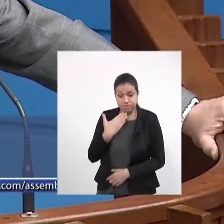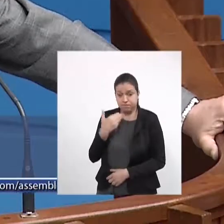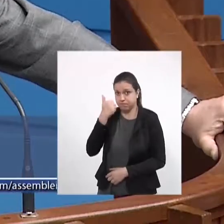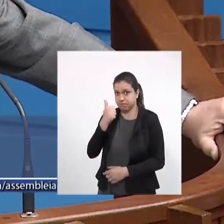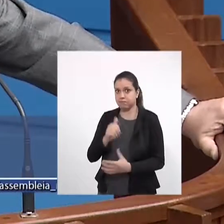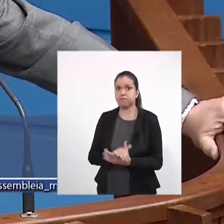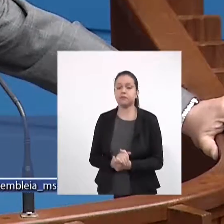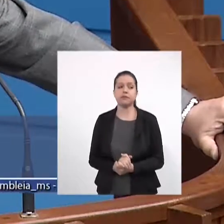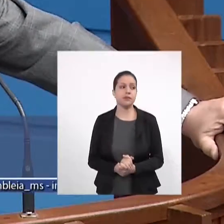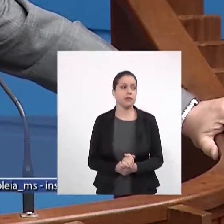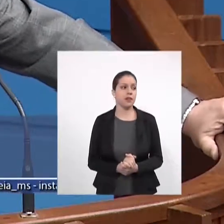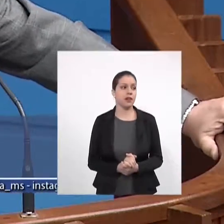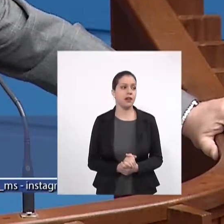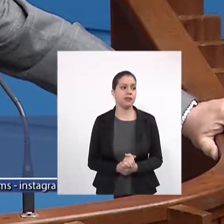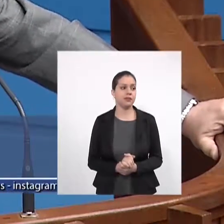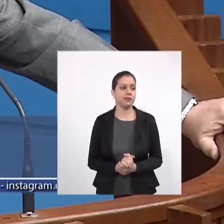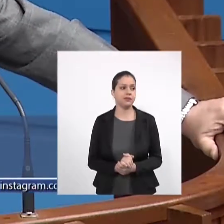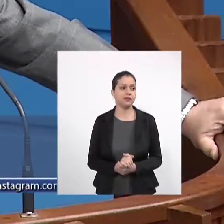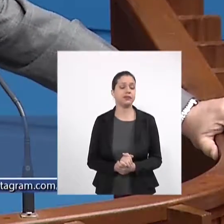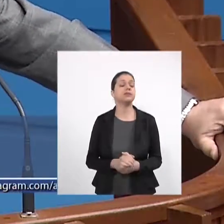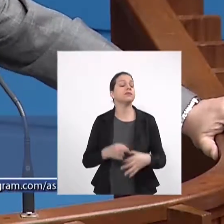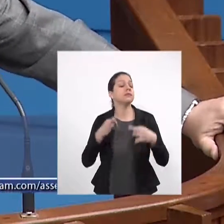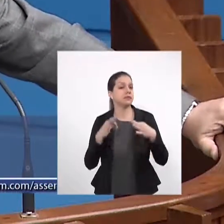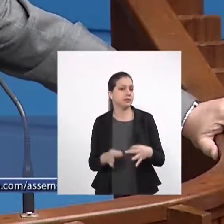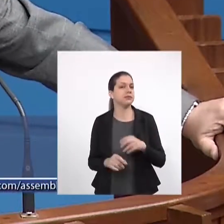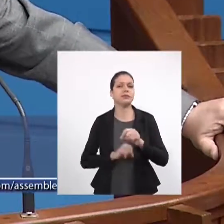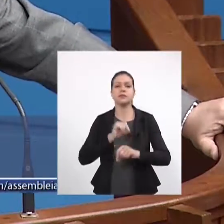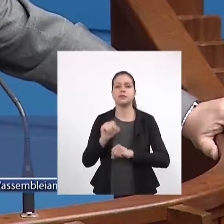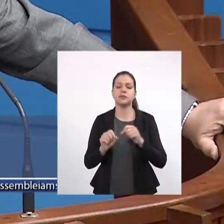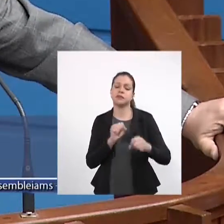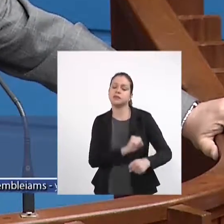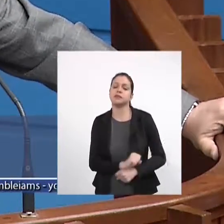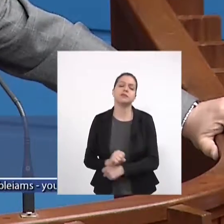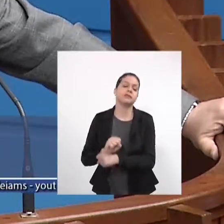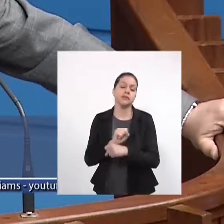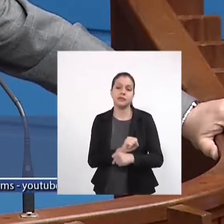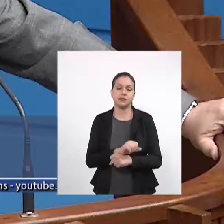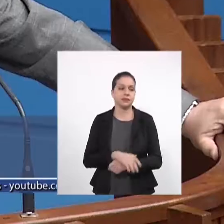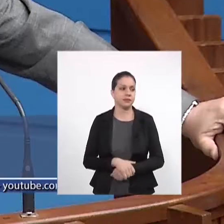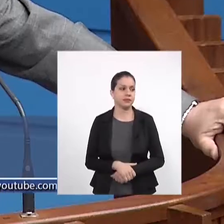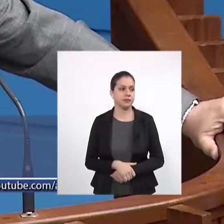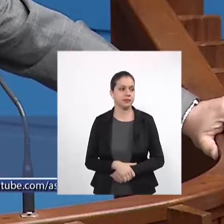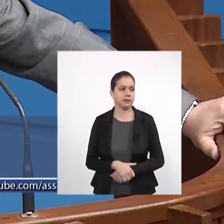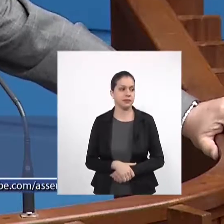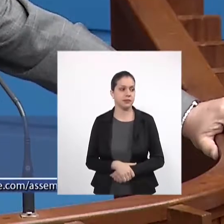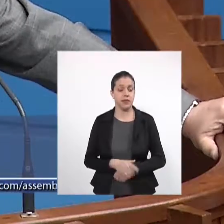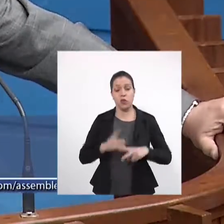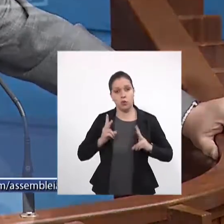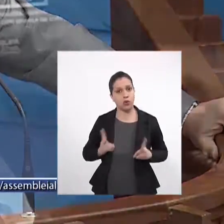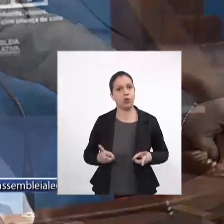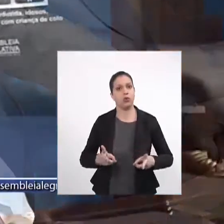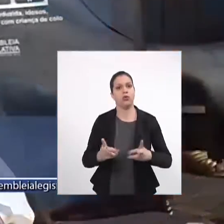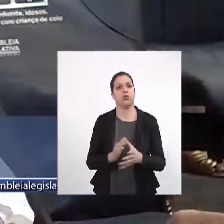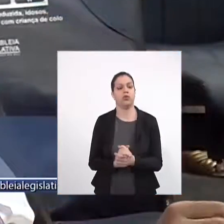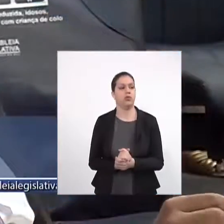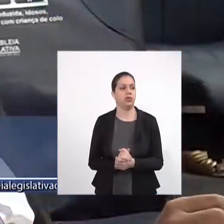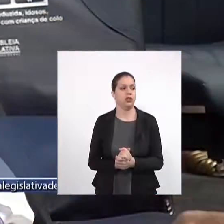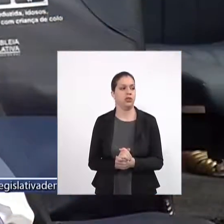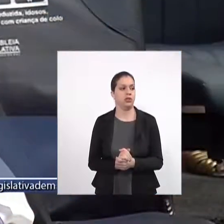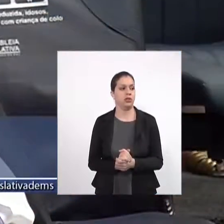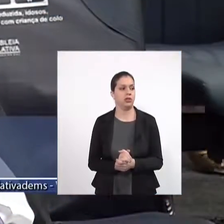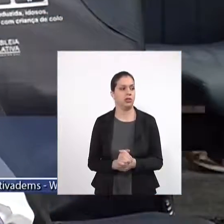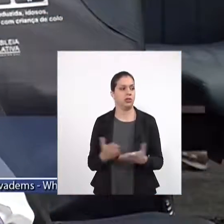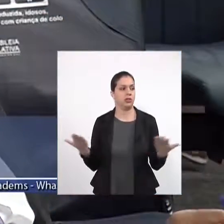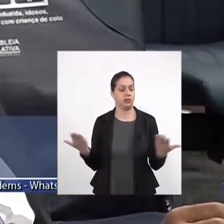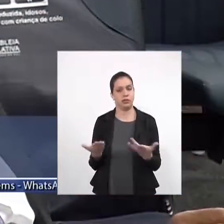e a vida melhor, com certeza, esperamos, deputado Marçal Filho, possa continuar na